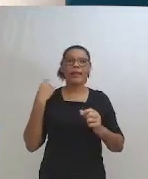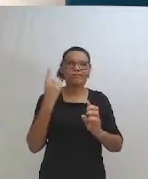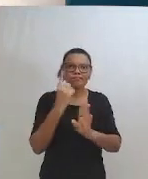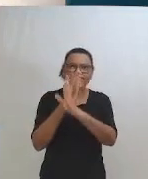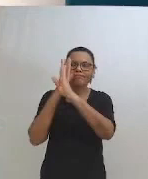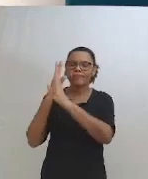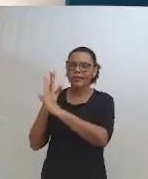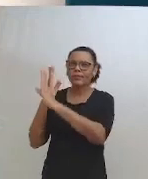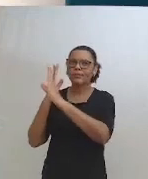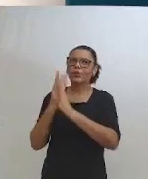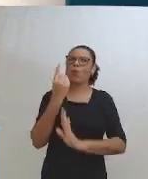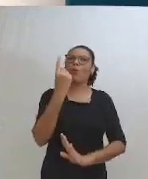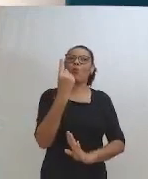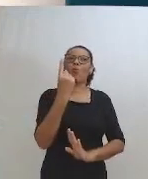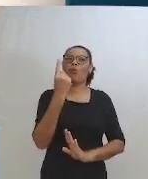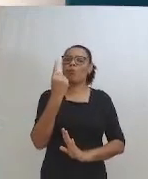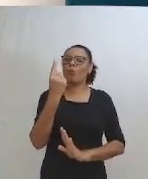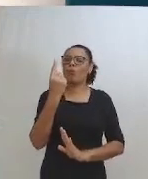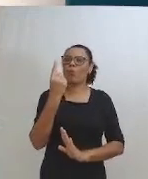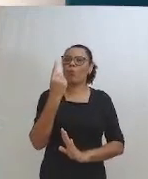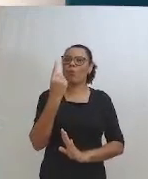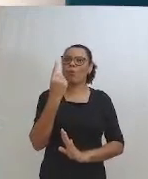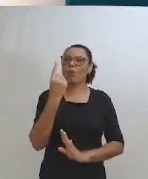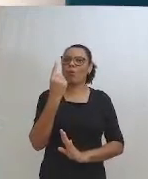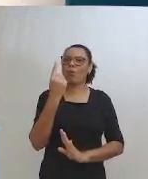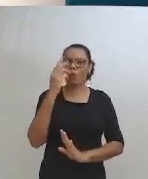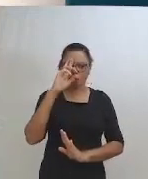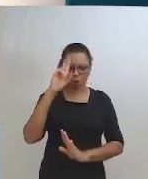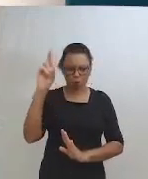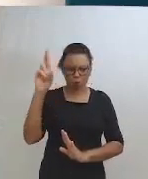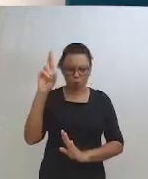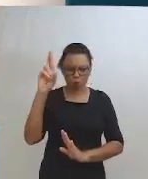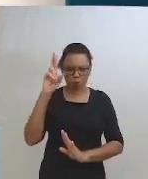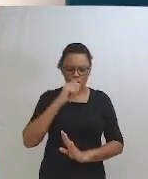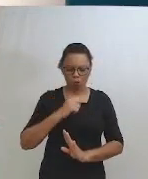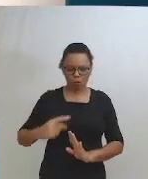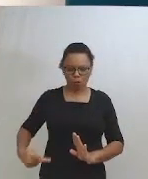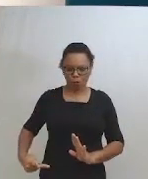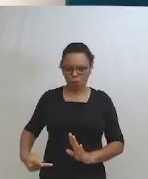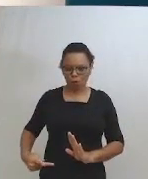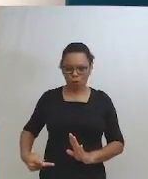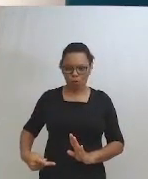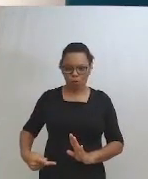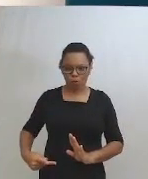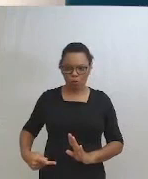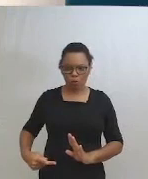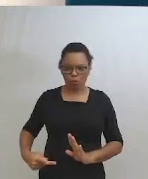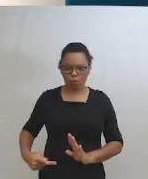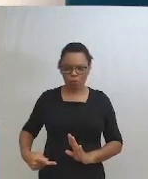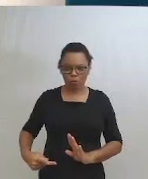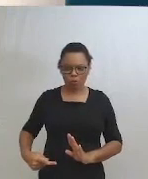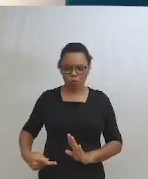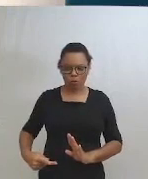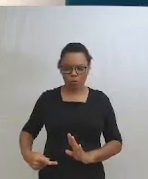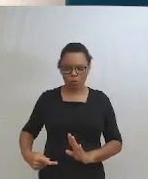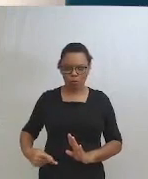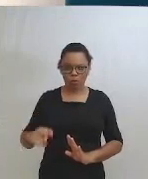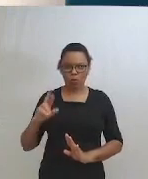réus como... Senhor presidente, doutor Henrique, só um instante. Pois não. O RHC